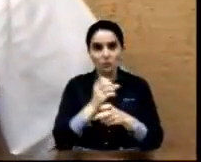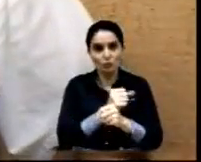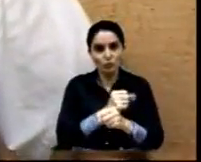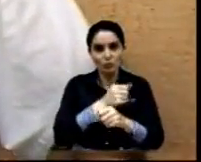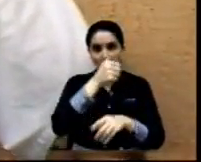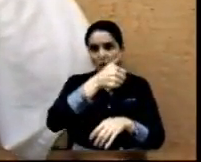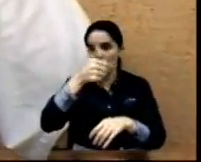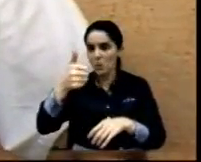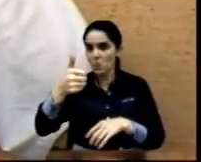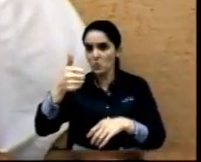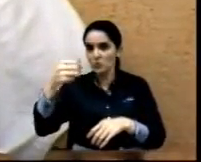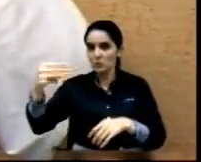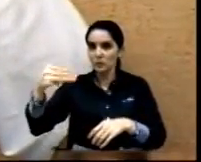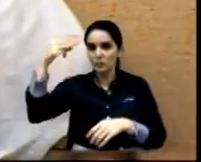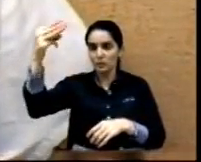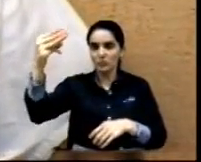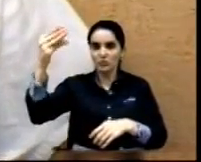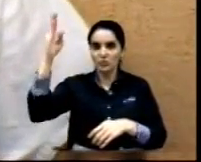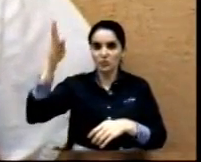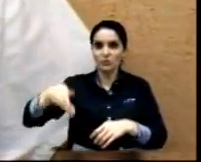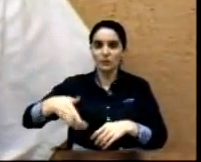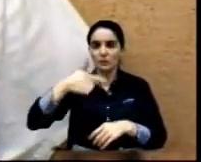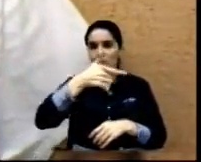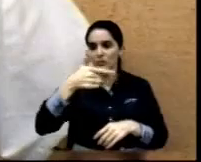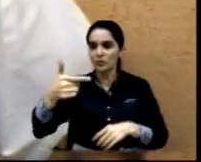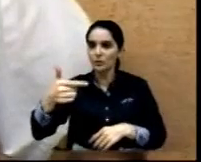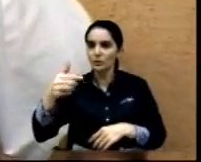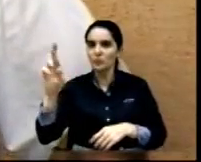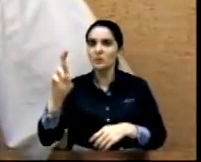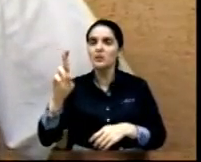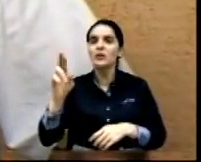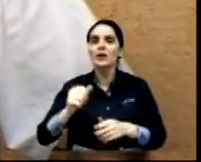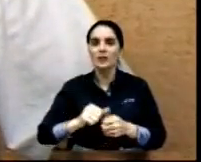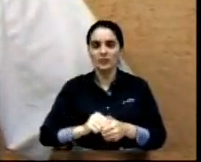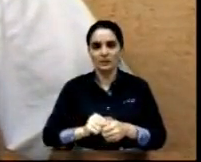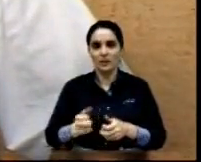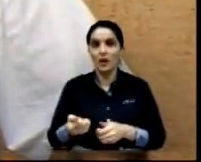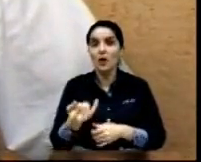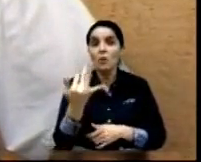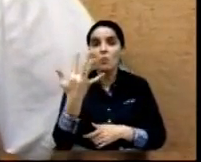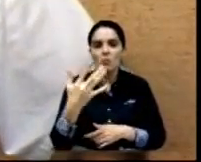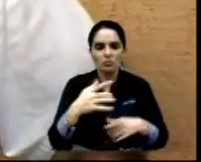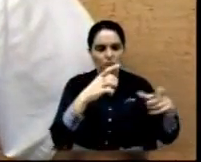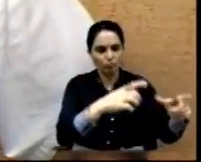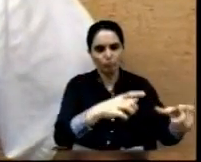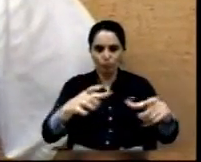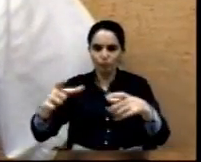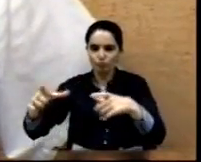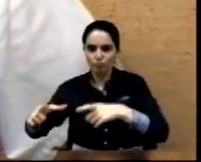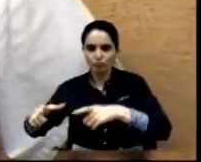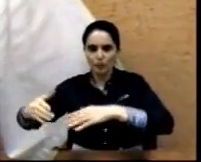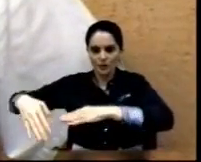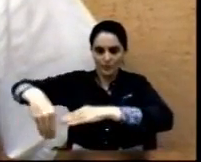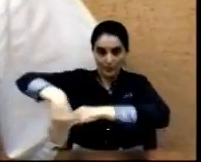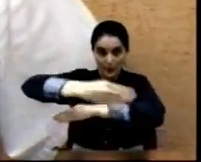por R$22 e vejam quantos 1.000 metros quadrados daria para fazer de recapeamento na